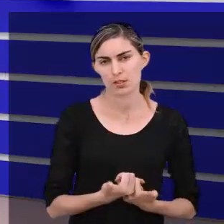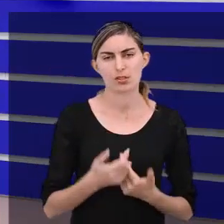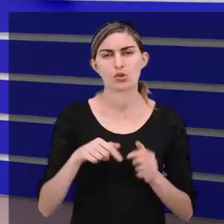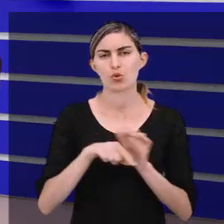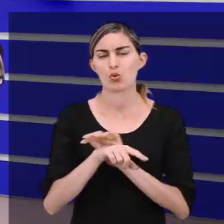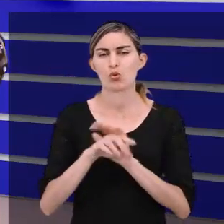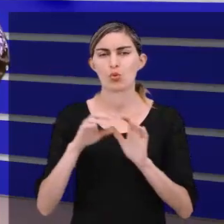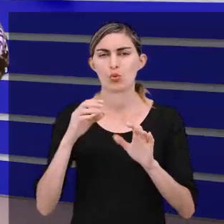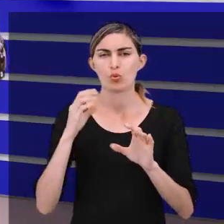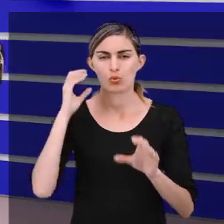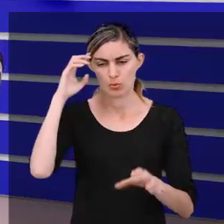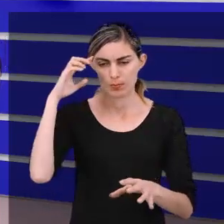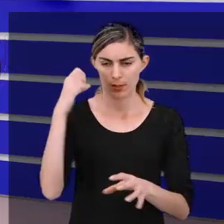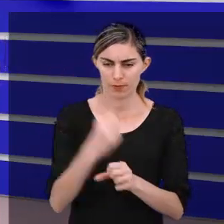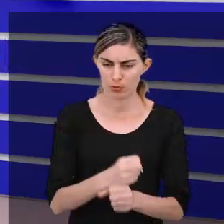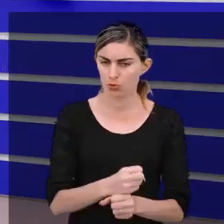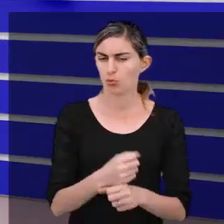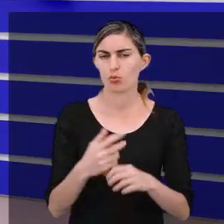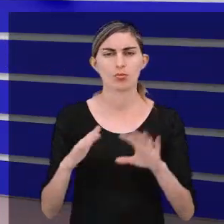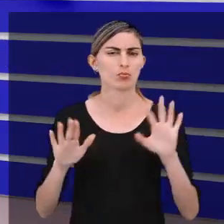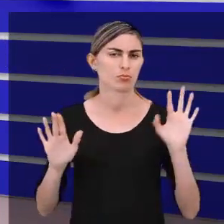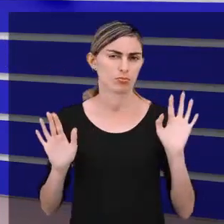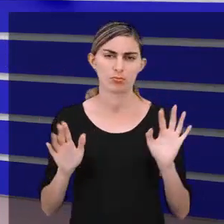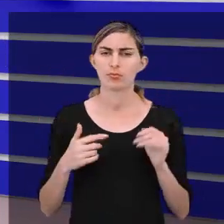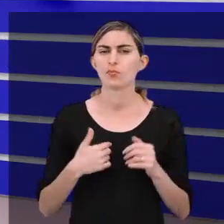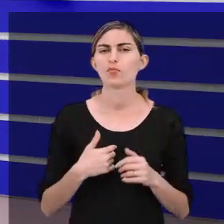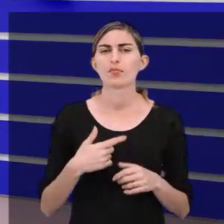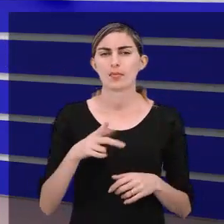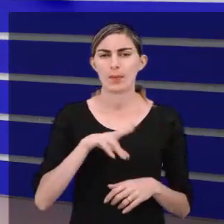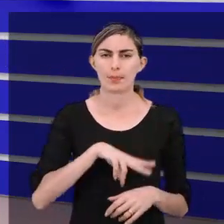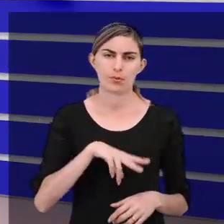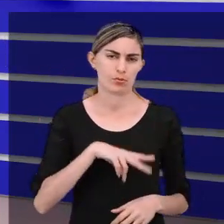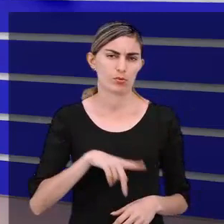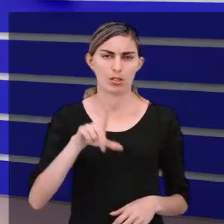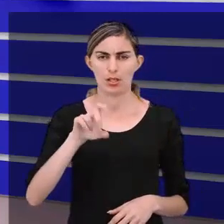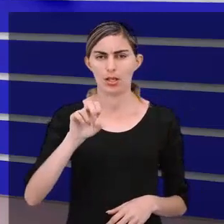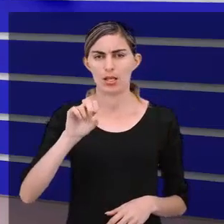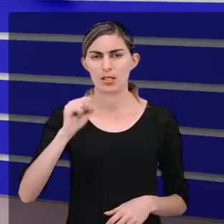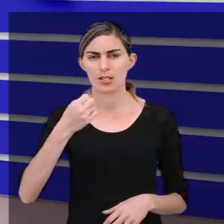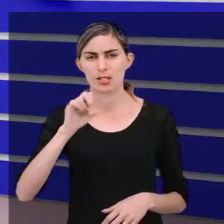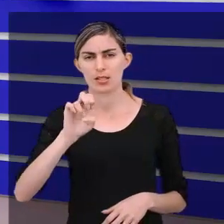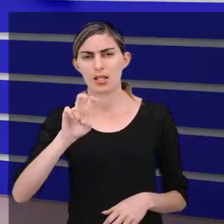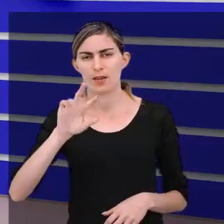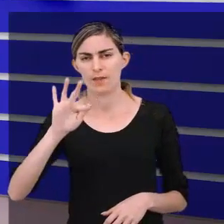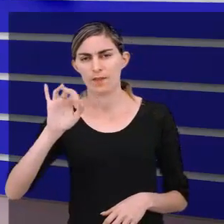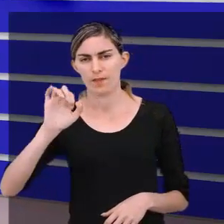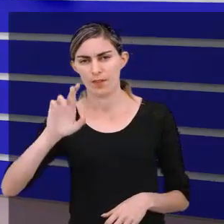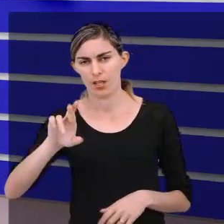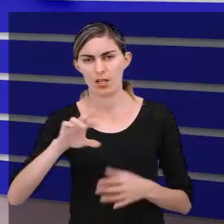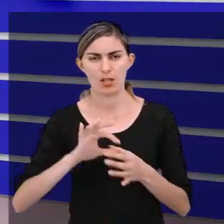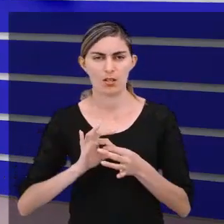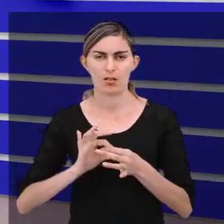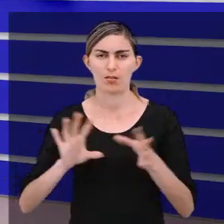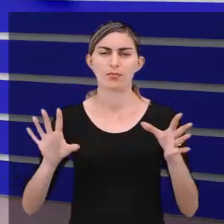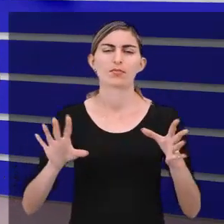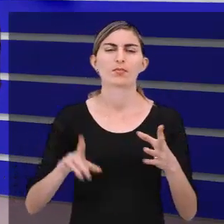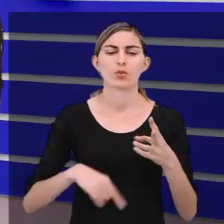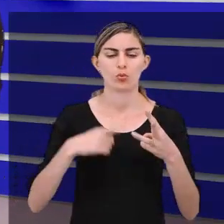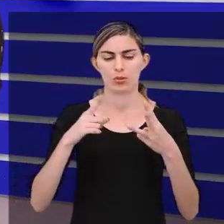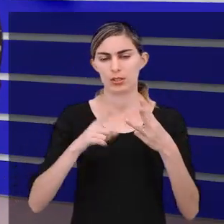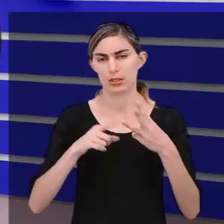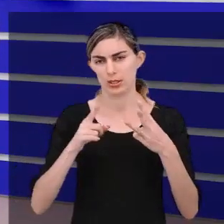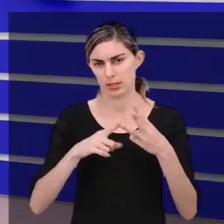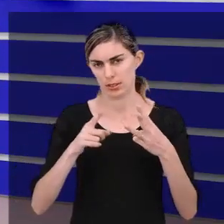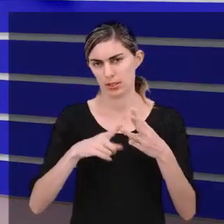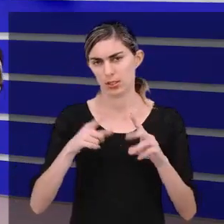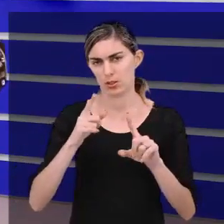enfim. Mas ele deixa correr. Em português, laissez-faire é deixar fluir, né? Deixa correr. E o terceiro estilo que eu